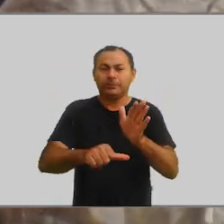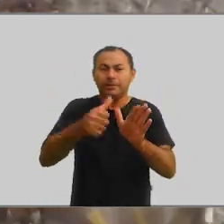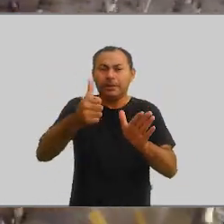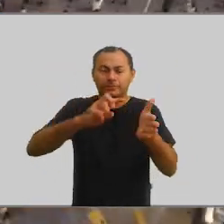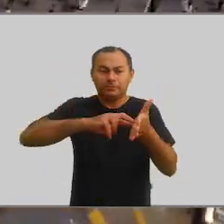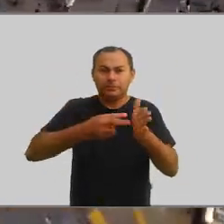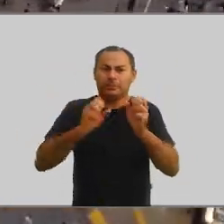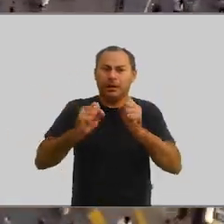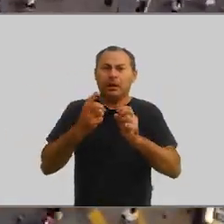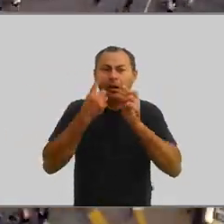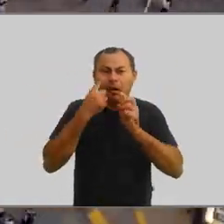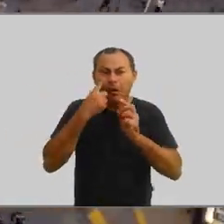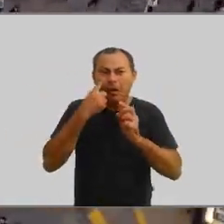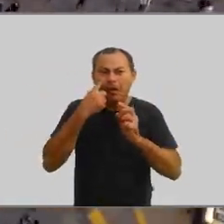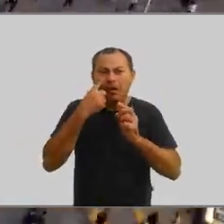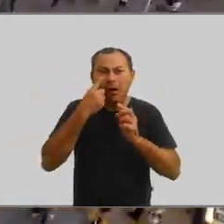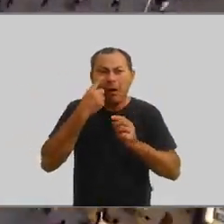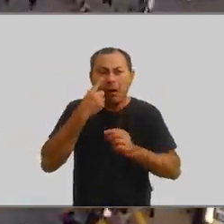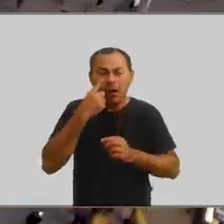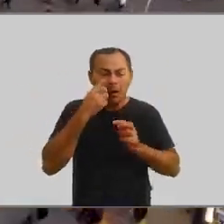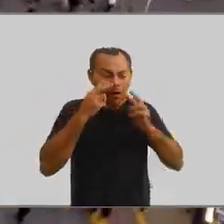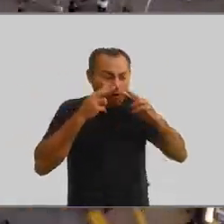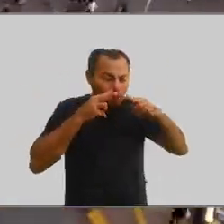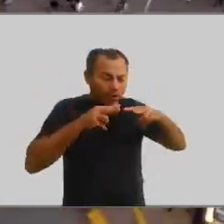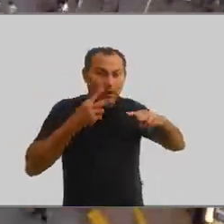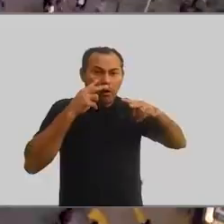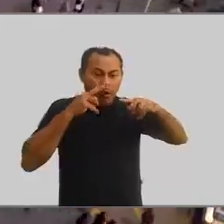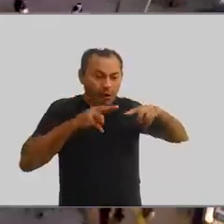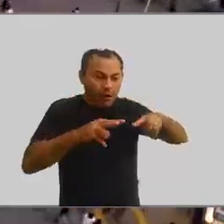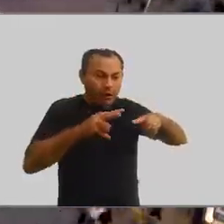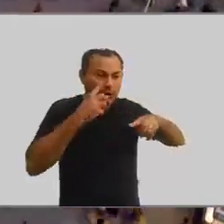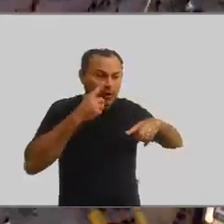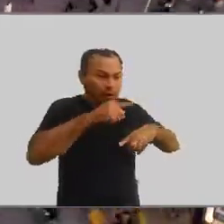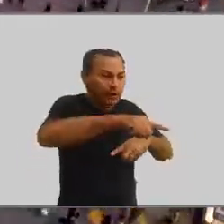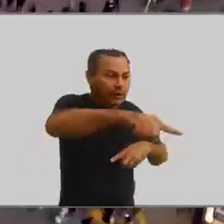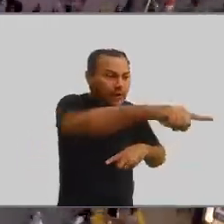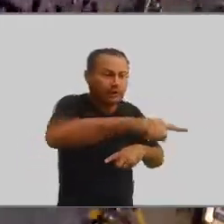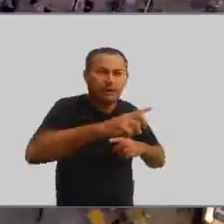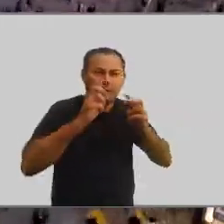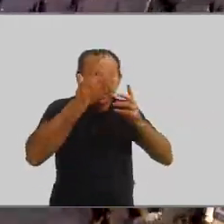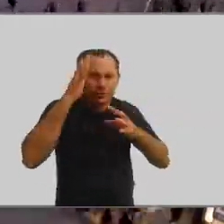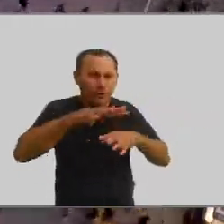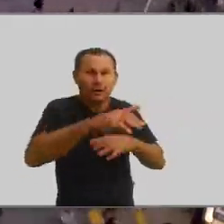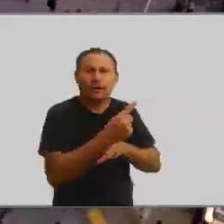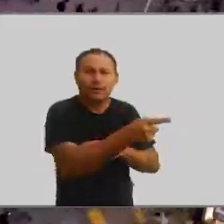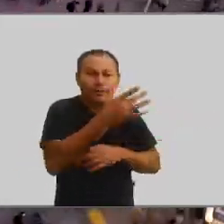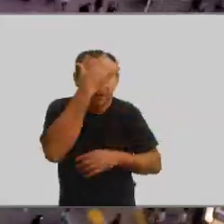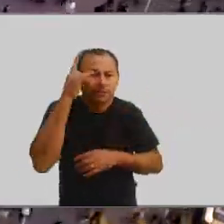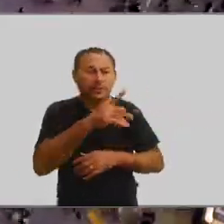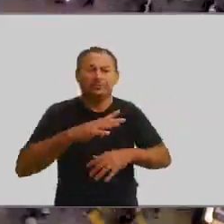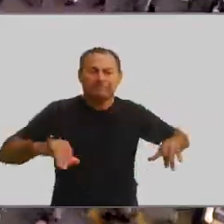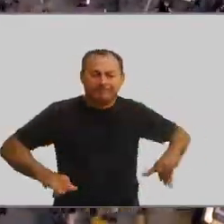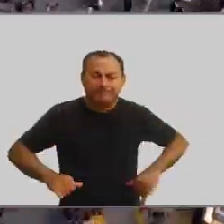pode ser o seguinte: olhem lá para baixo. Vocês estão vendo toda aquela gente? Pois bem, aquelas pessoas